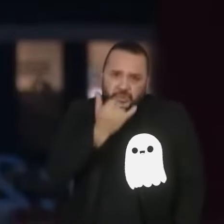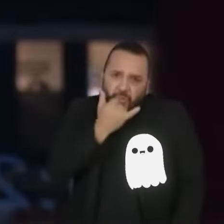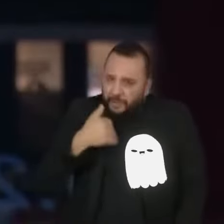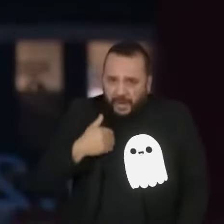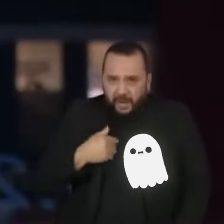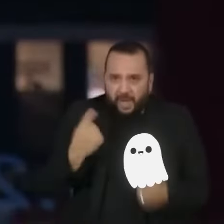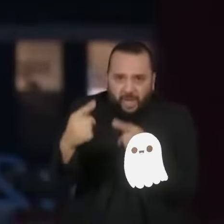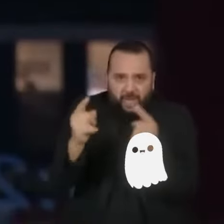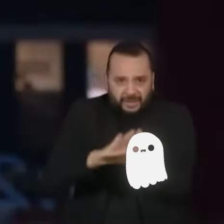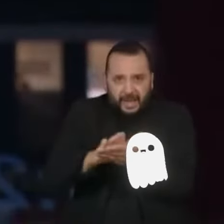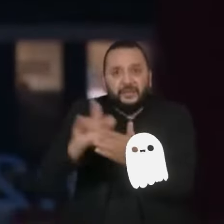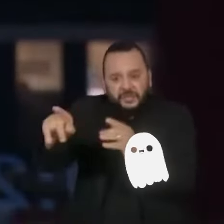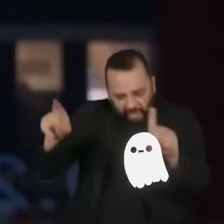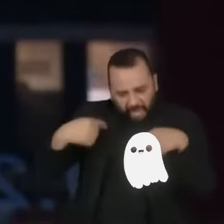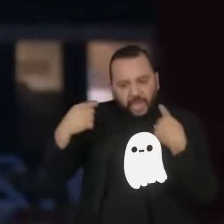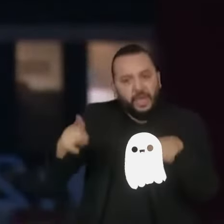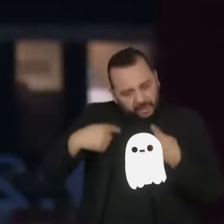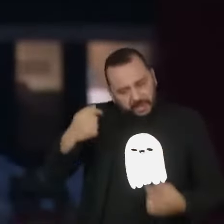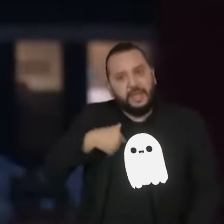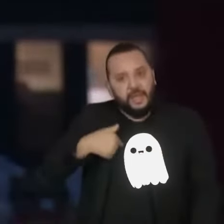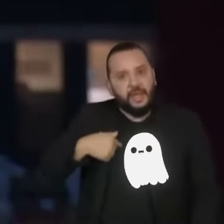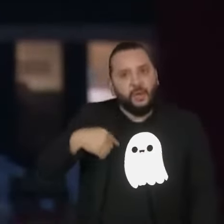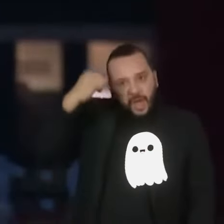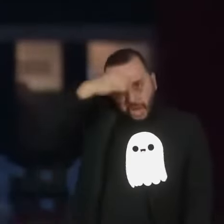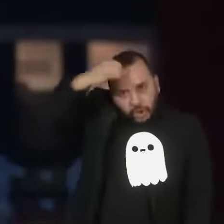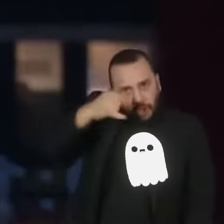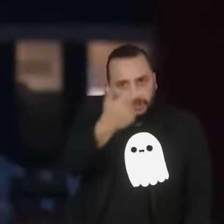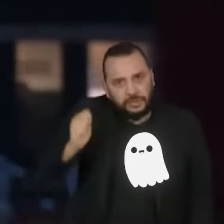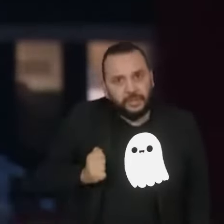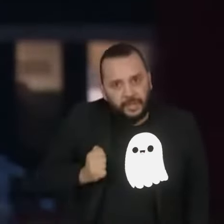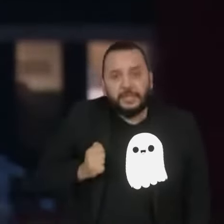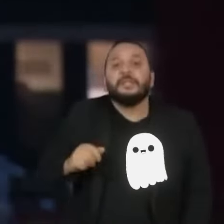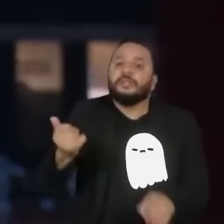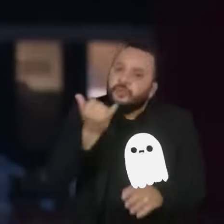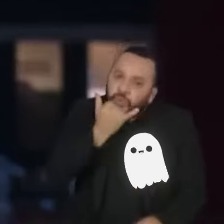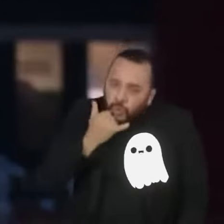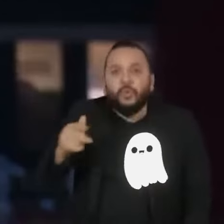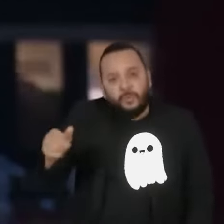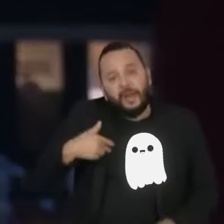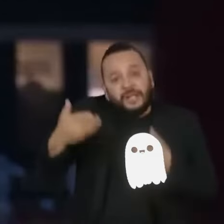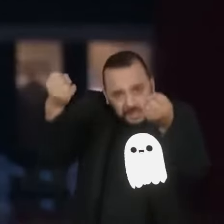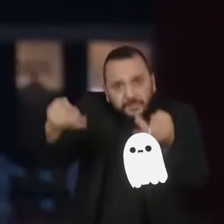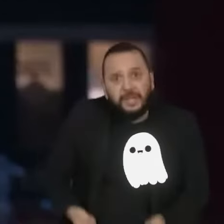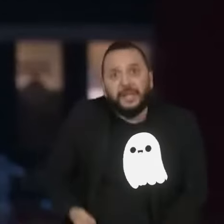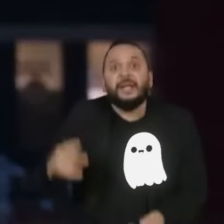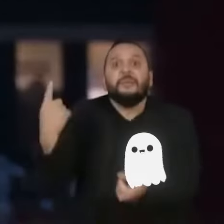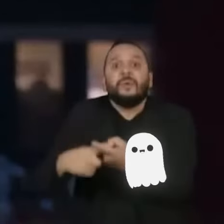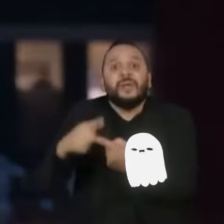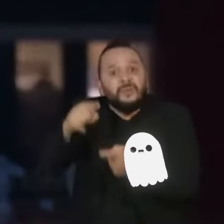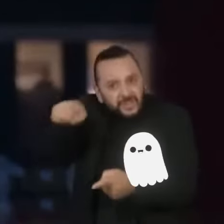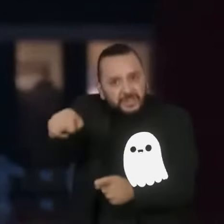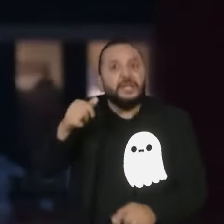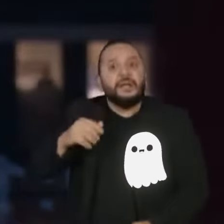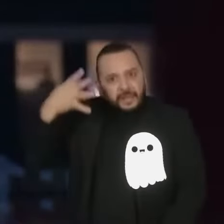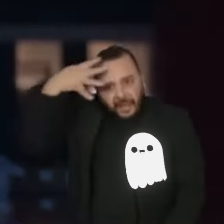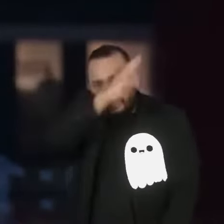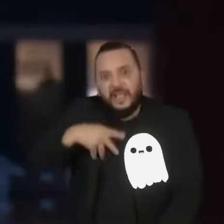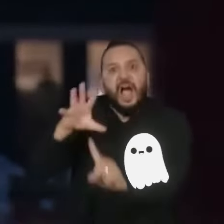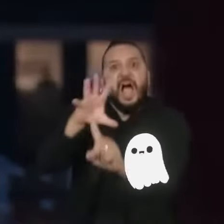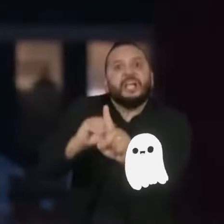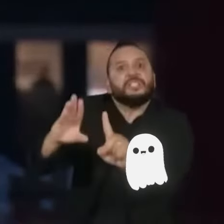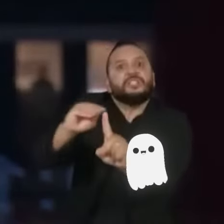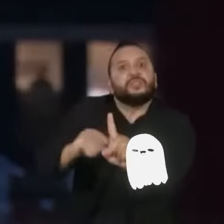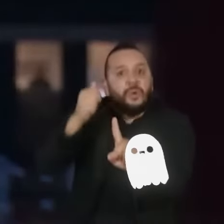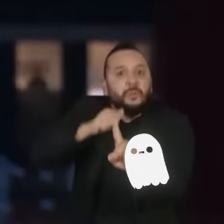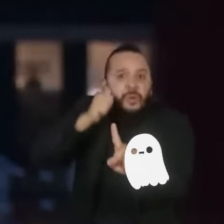você. Mas já que você está me tratando assim como um idiota, pegue uma pergunta de idiota e explique e peça perdão para todo o